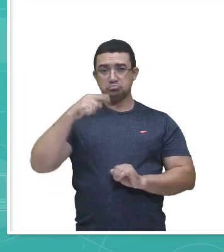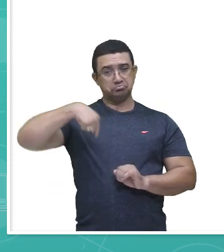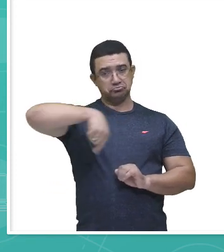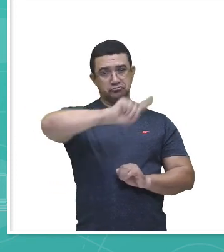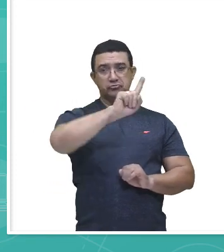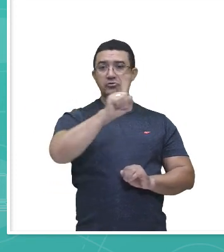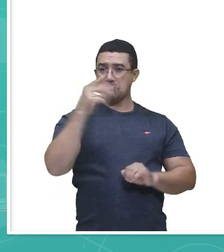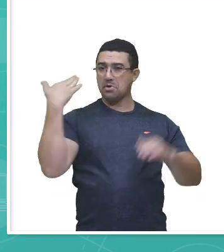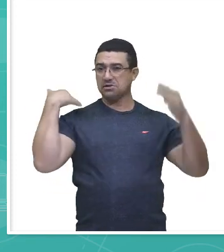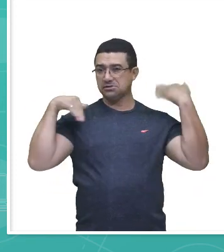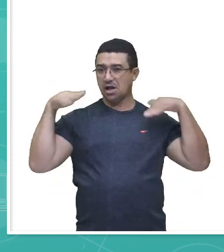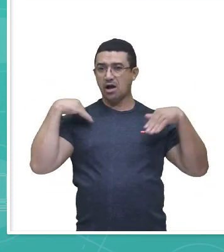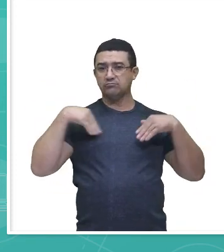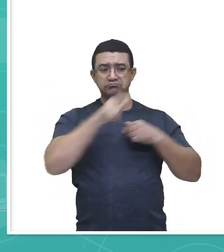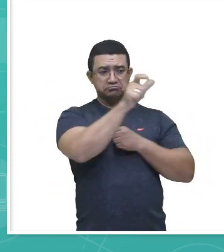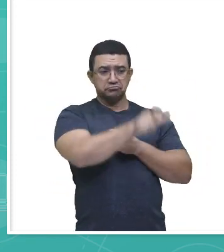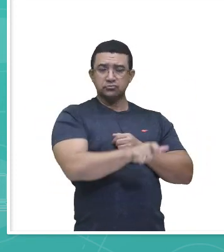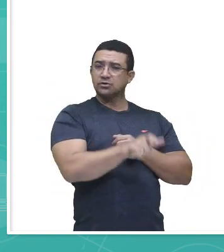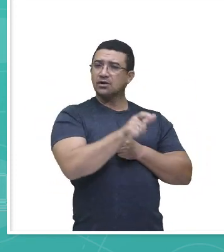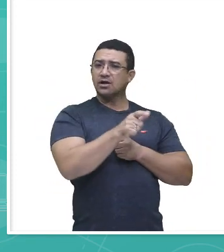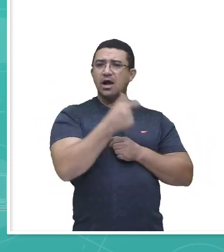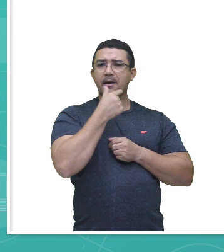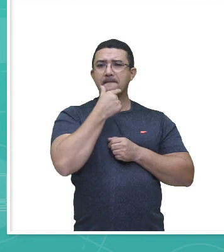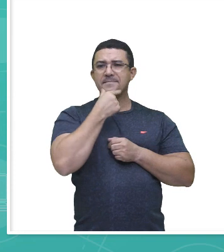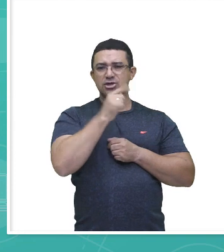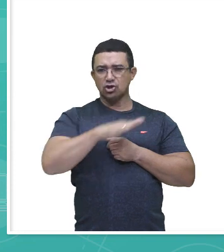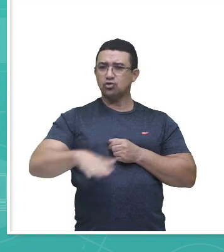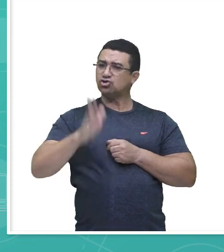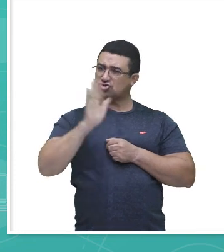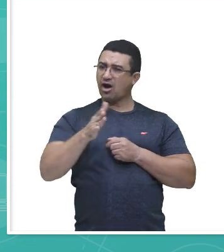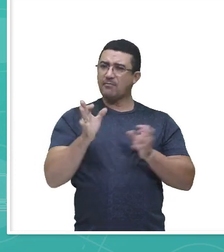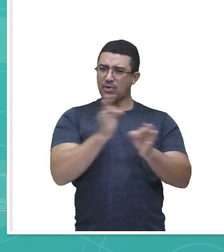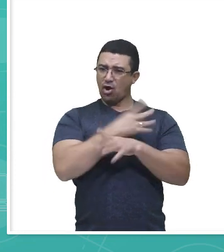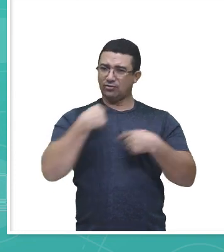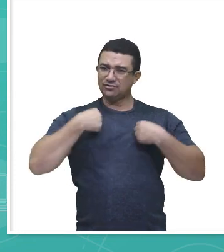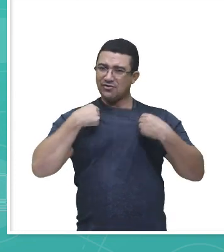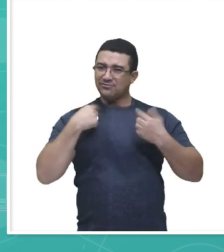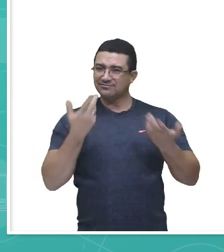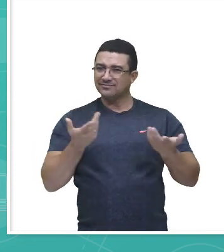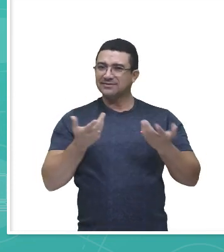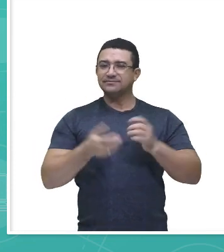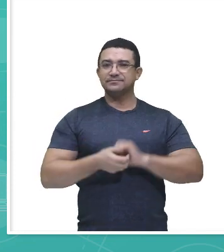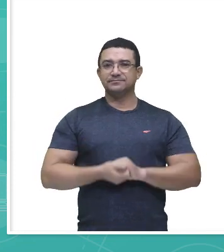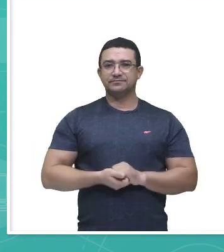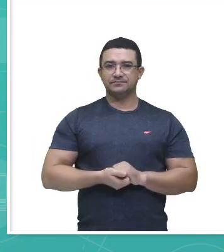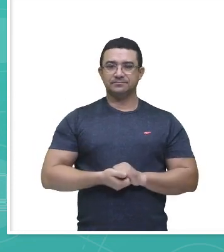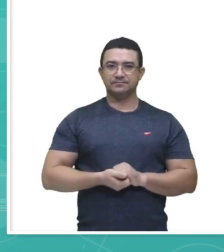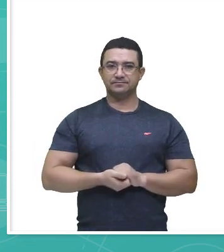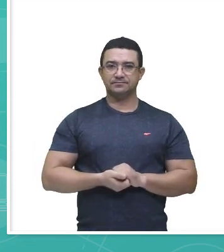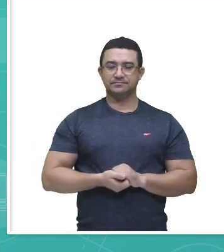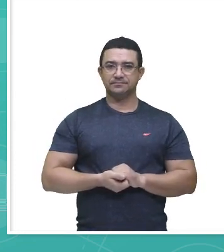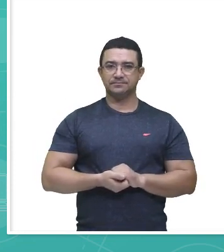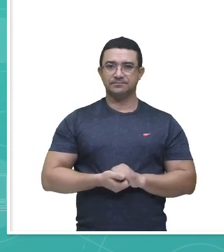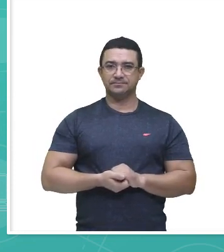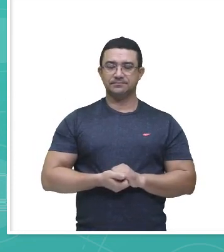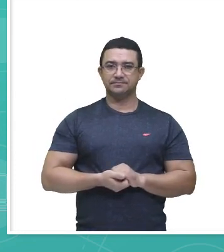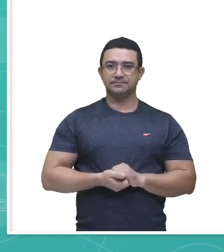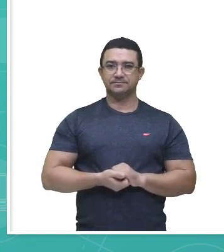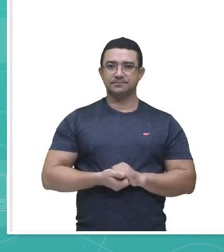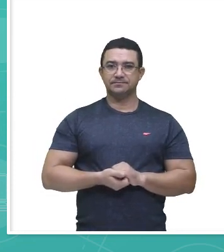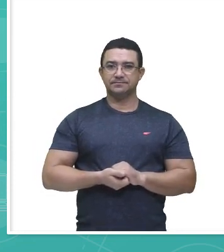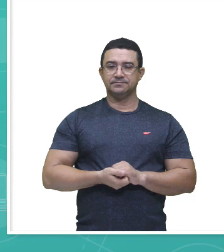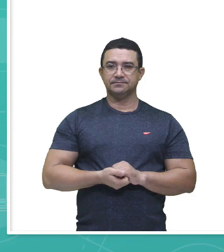Logo concluí que ele foi passear. Então, aqui a oração que indica conclusão, que indica contraste, que indica